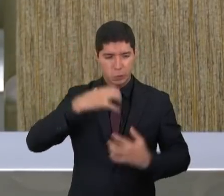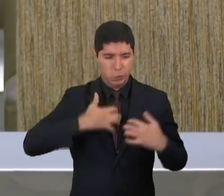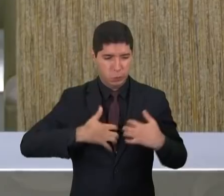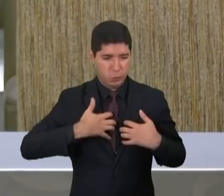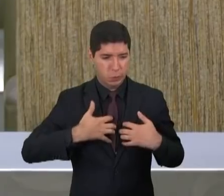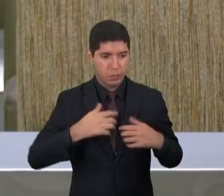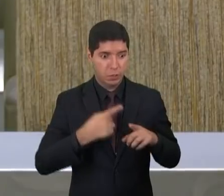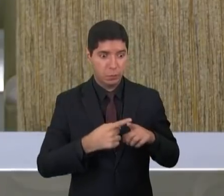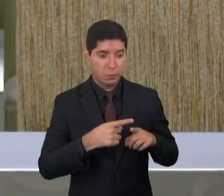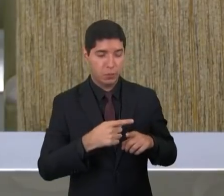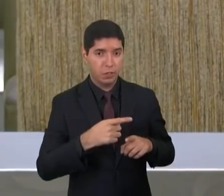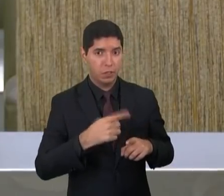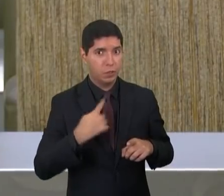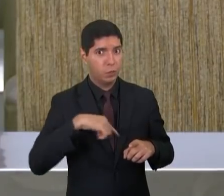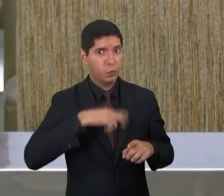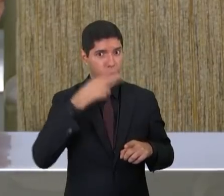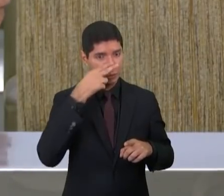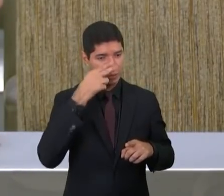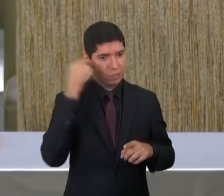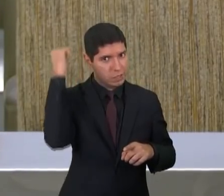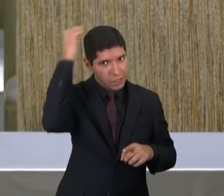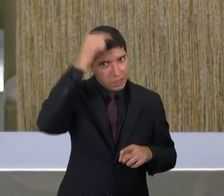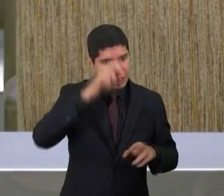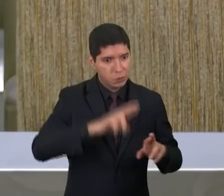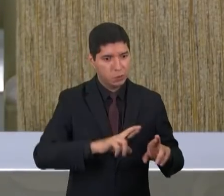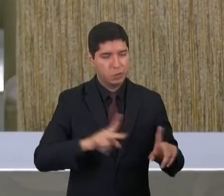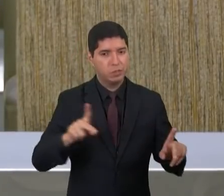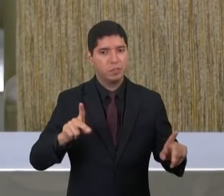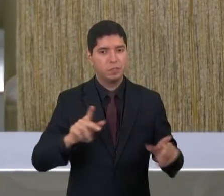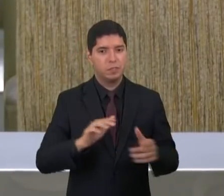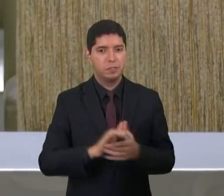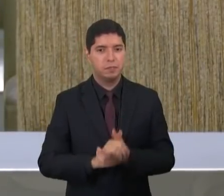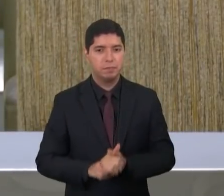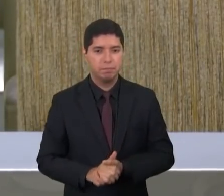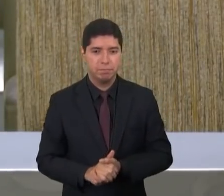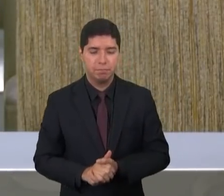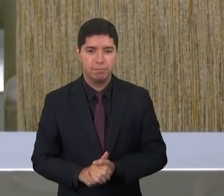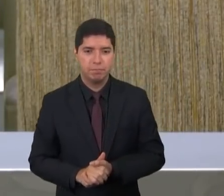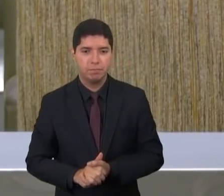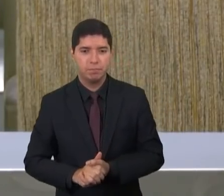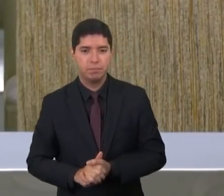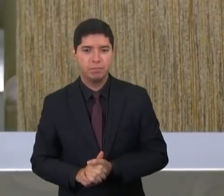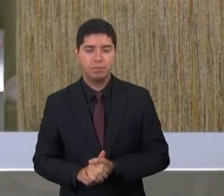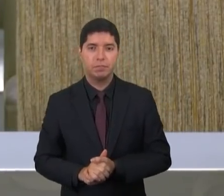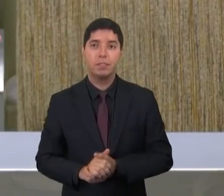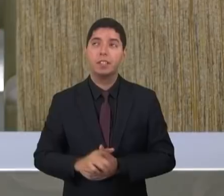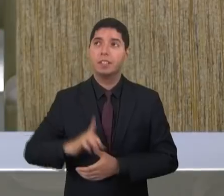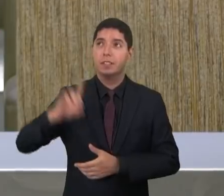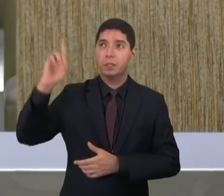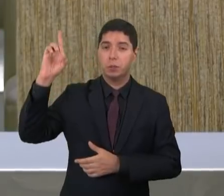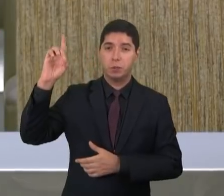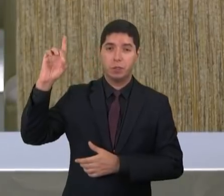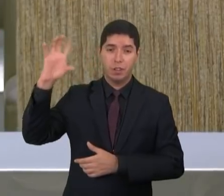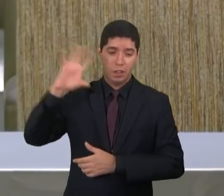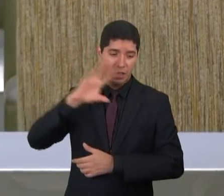Quanto mais raiva de nós o diabo tem, maior amor Deus tem por nós.